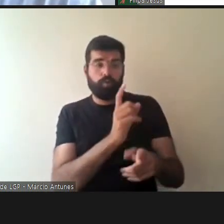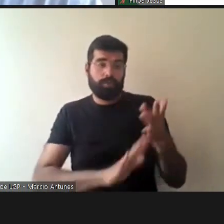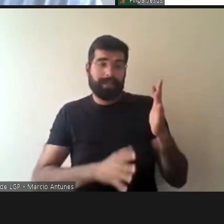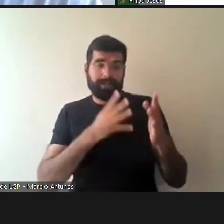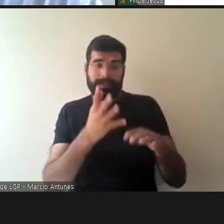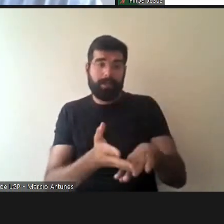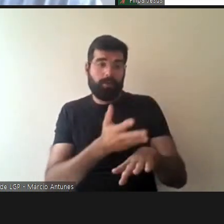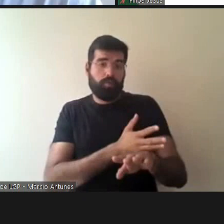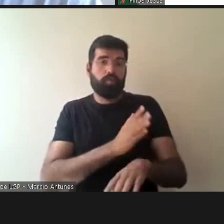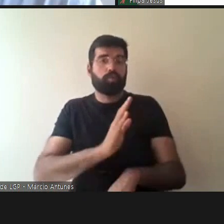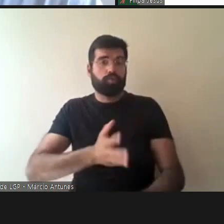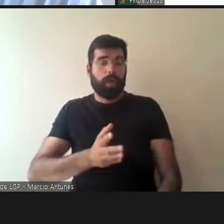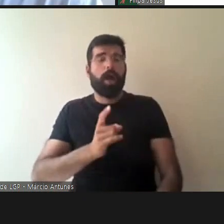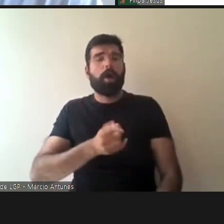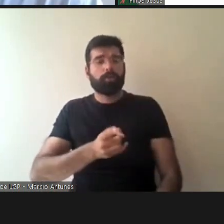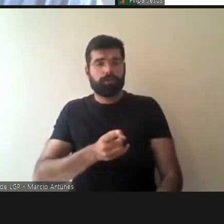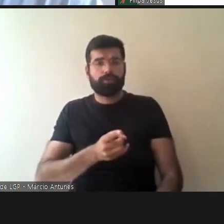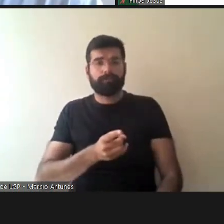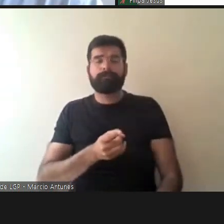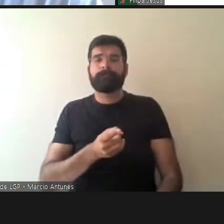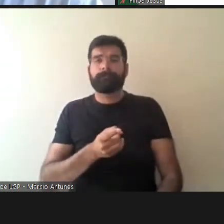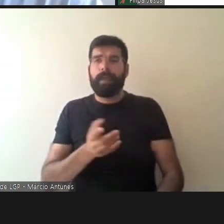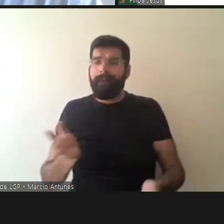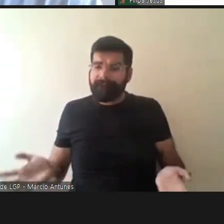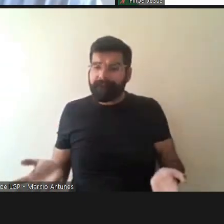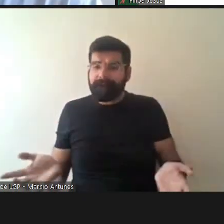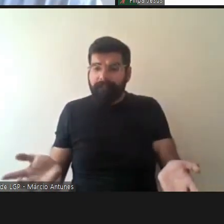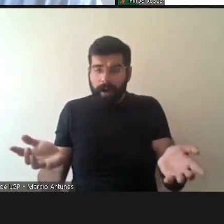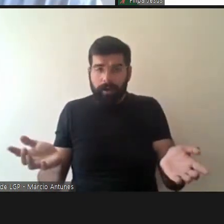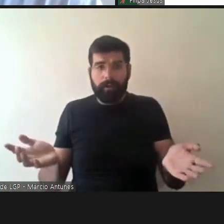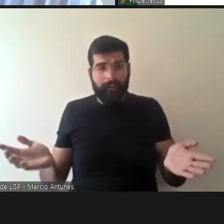referiram, mobilizar,